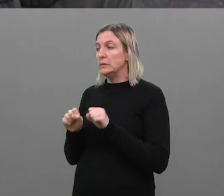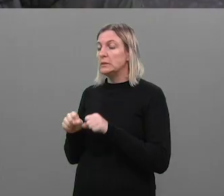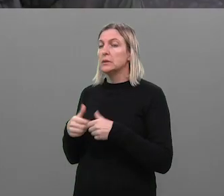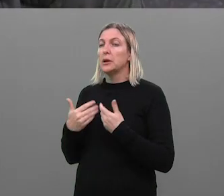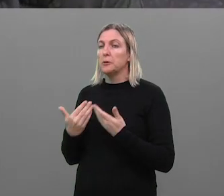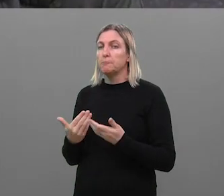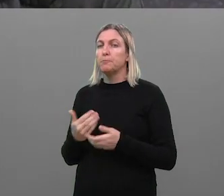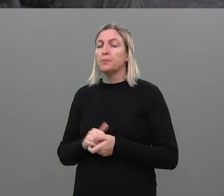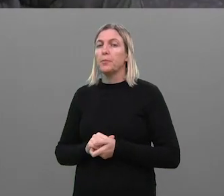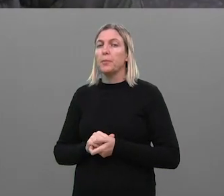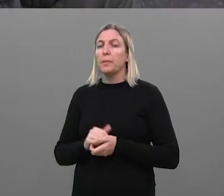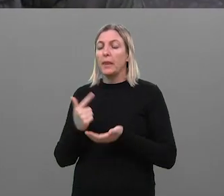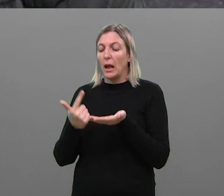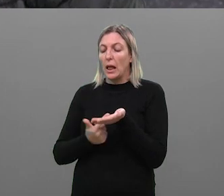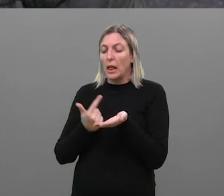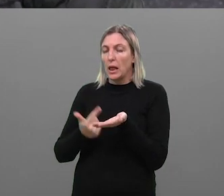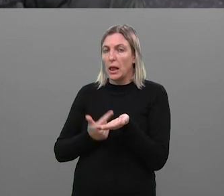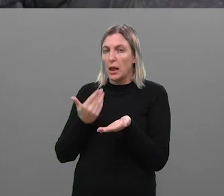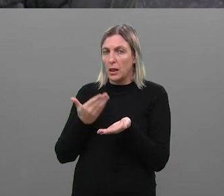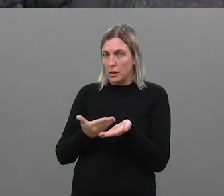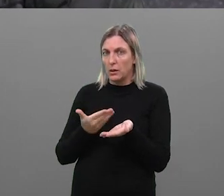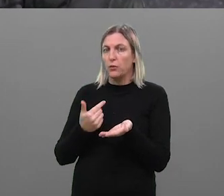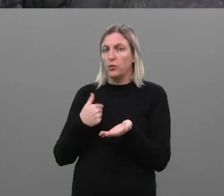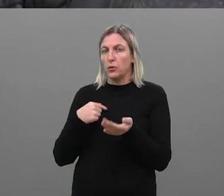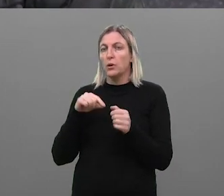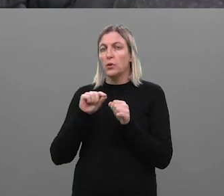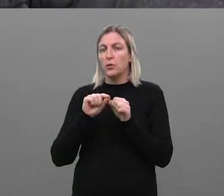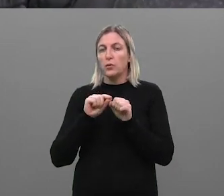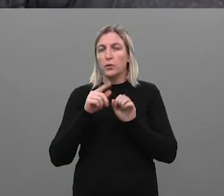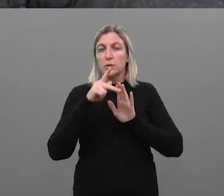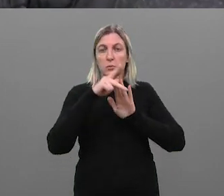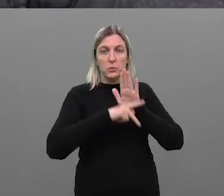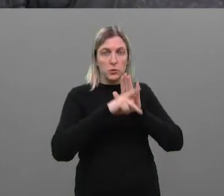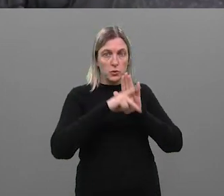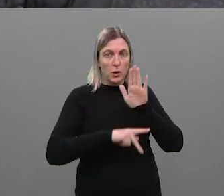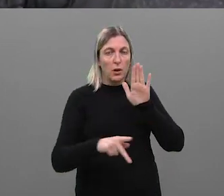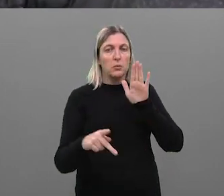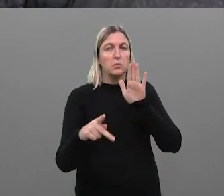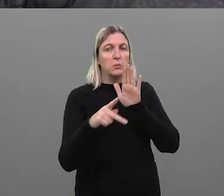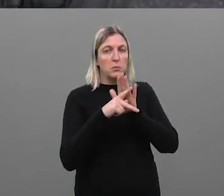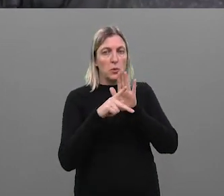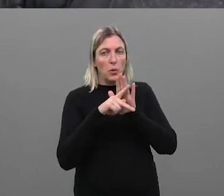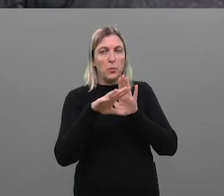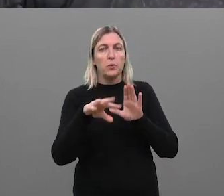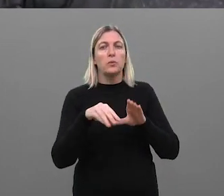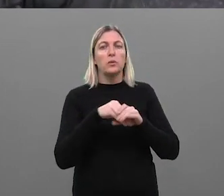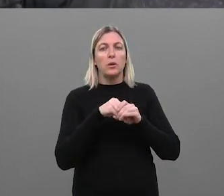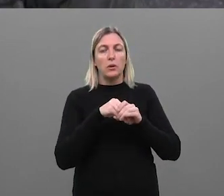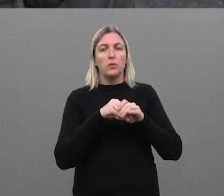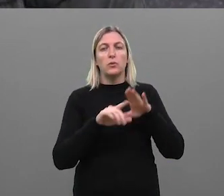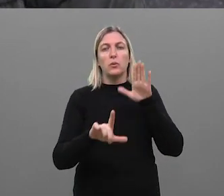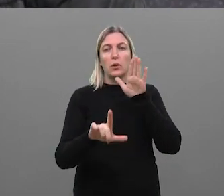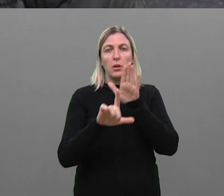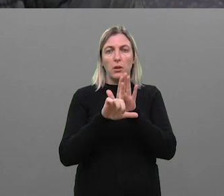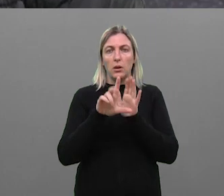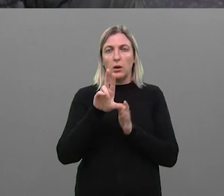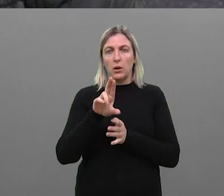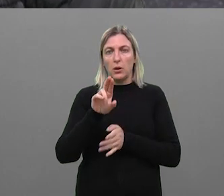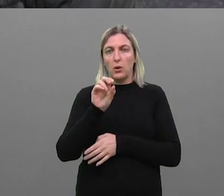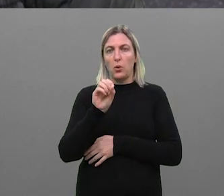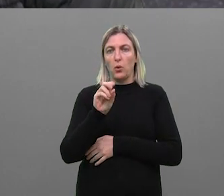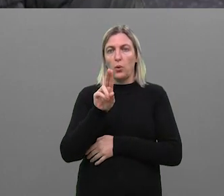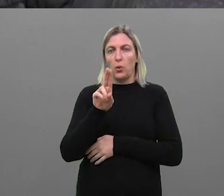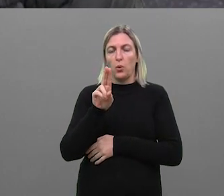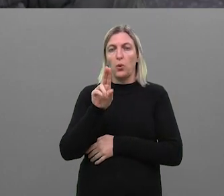uma com esse esse livro é fruto de um projeto da Lei Juan né